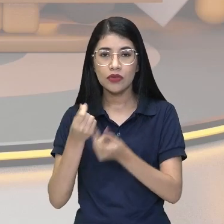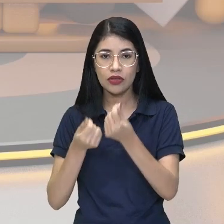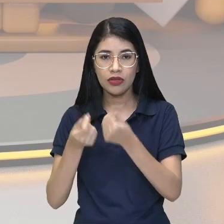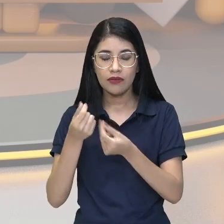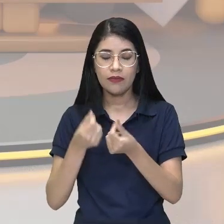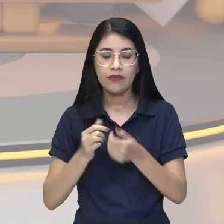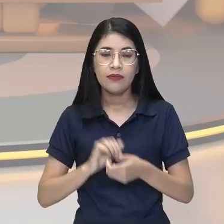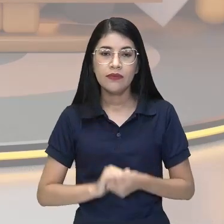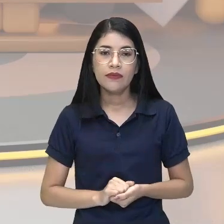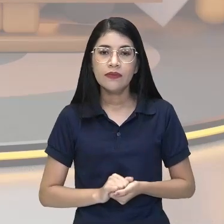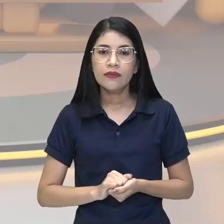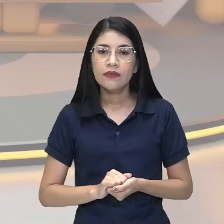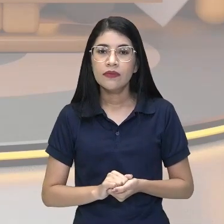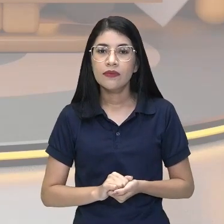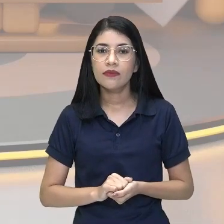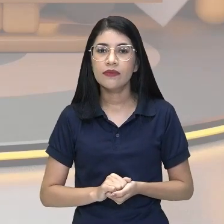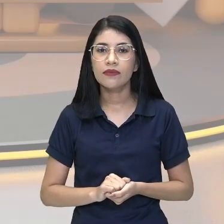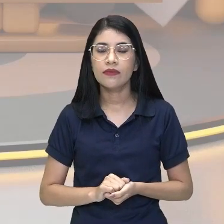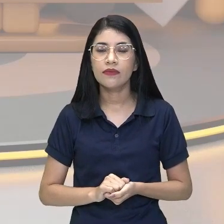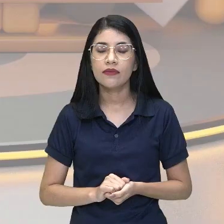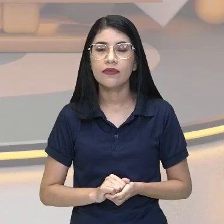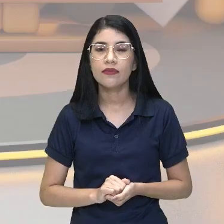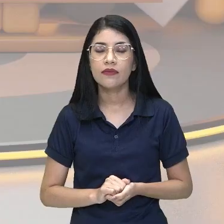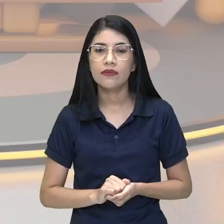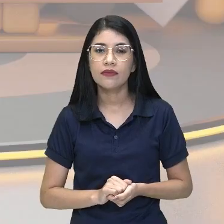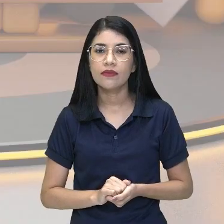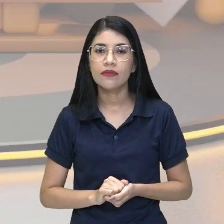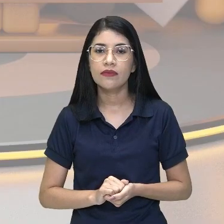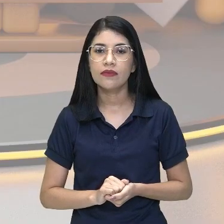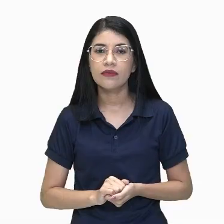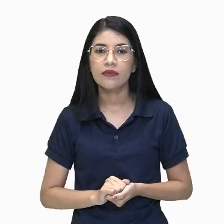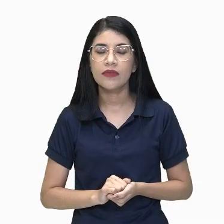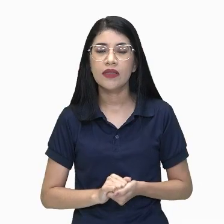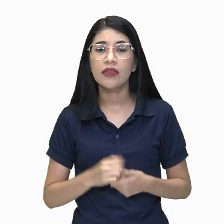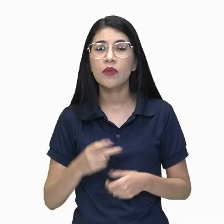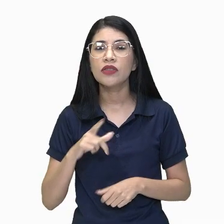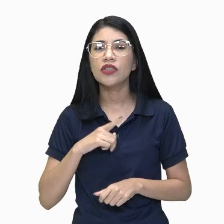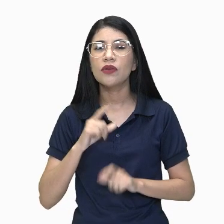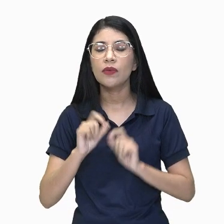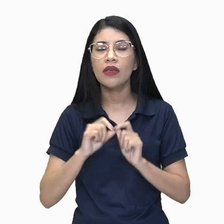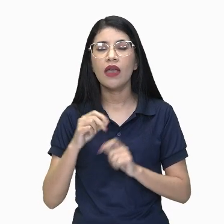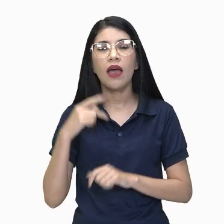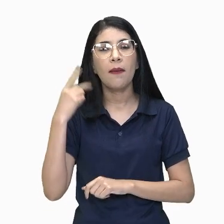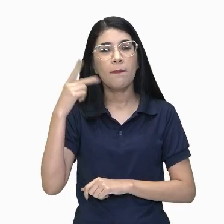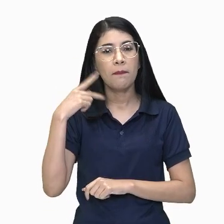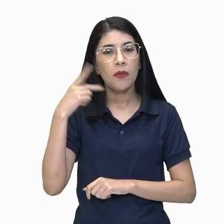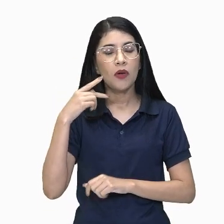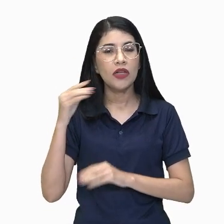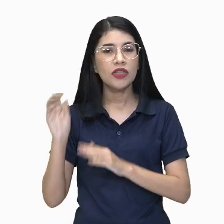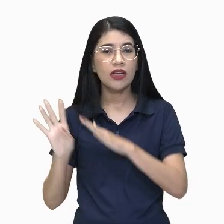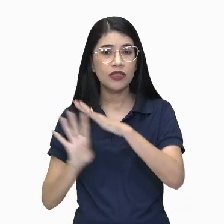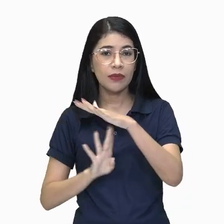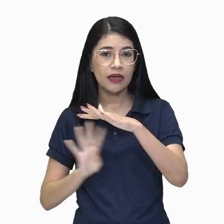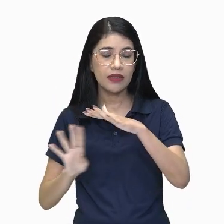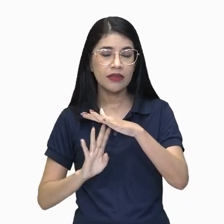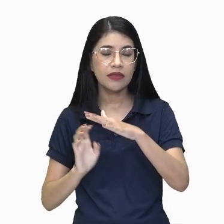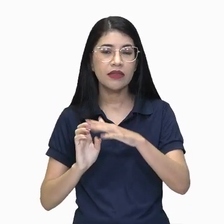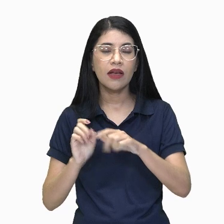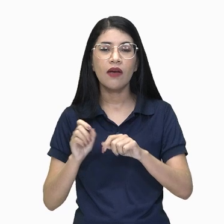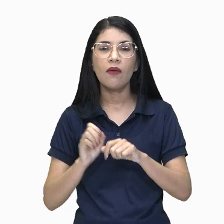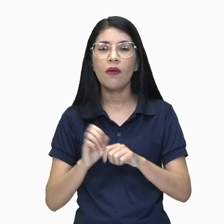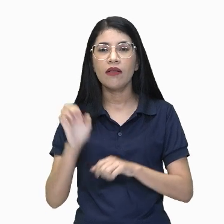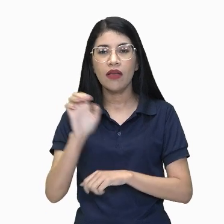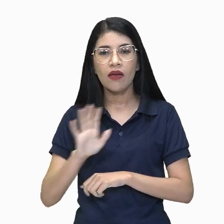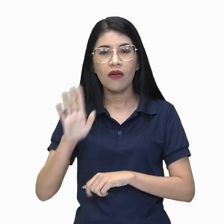financeiramente. Então, vamos então ter a chamada política de imigração europeia, né, e a teoria do